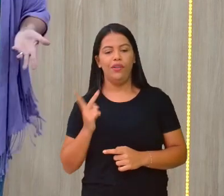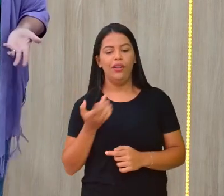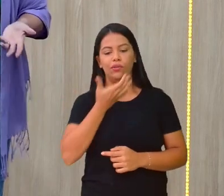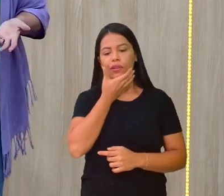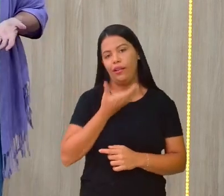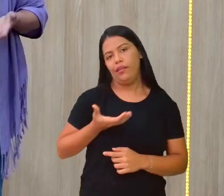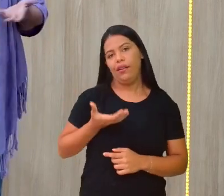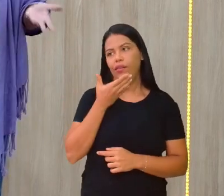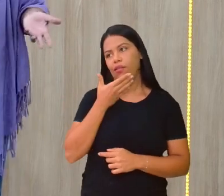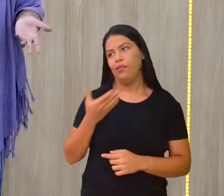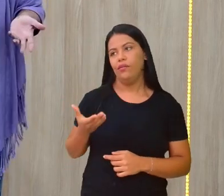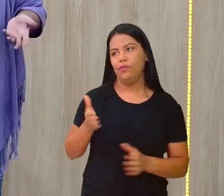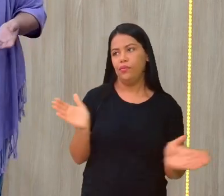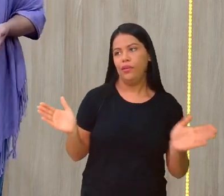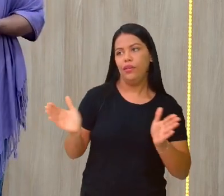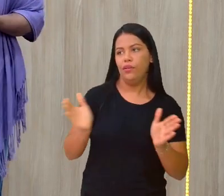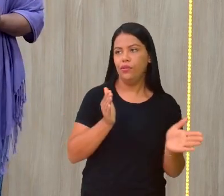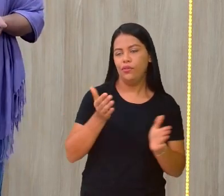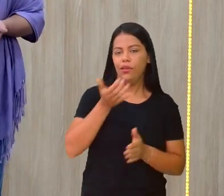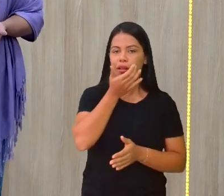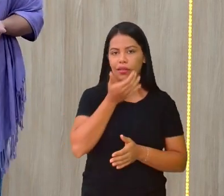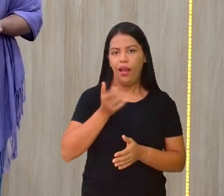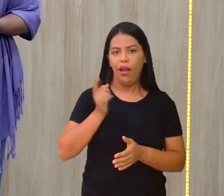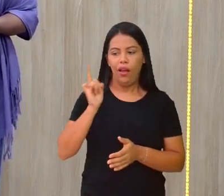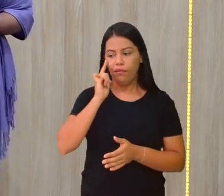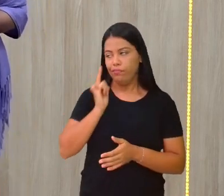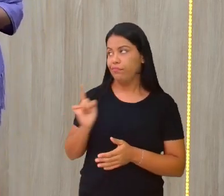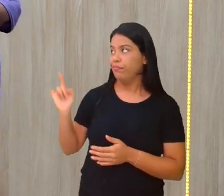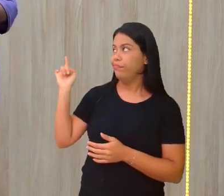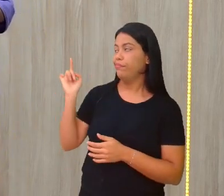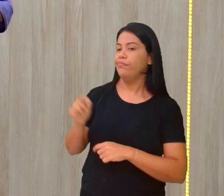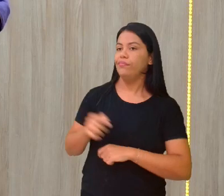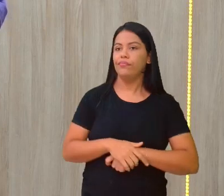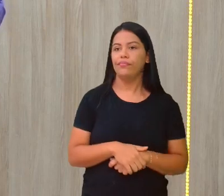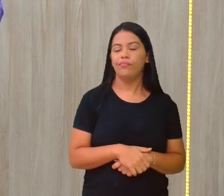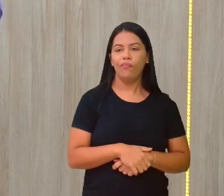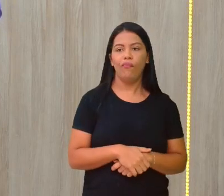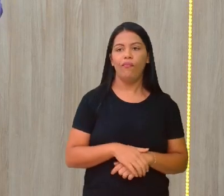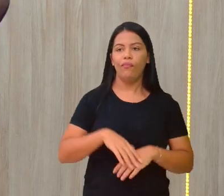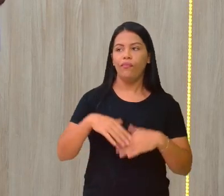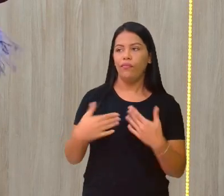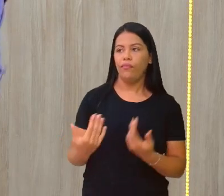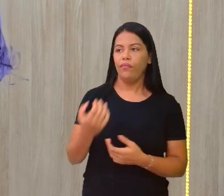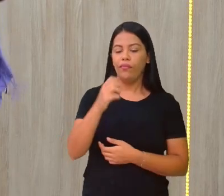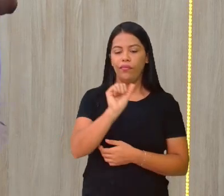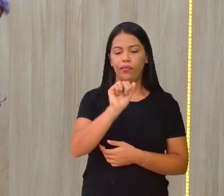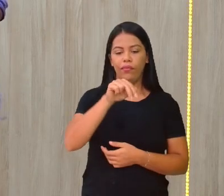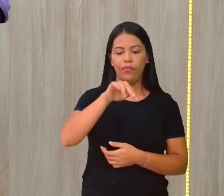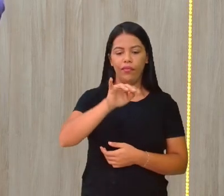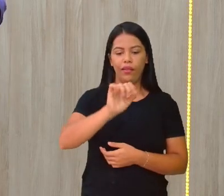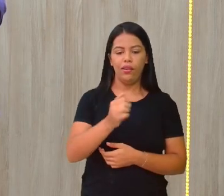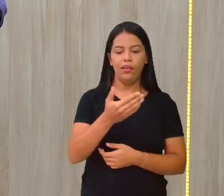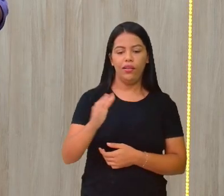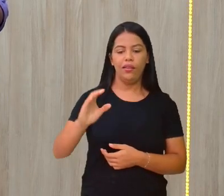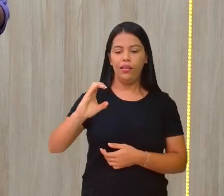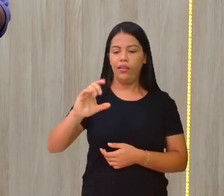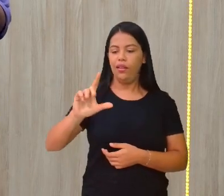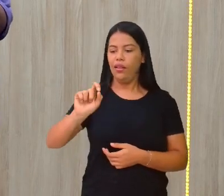Natal, do Natal. É essa figura. O Santa Claus não é nosso.